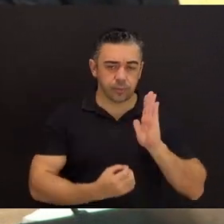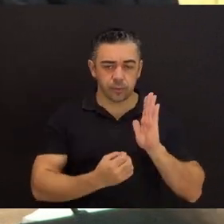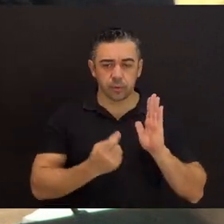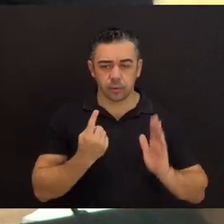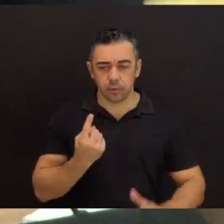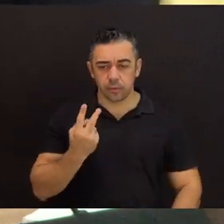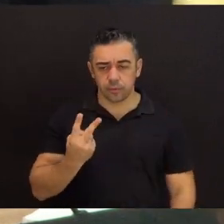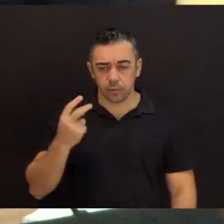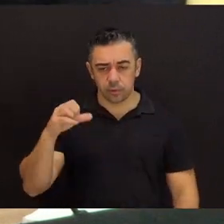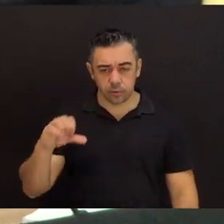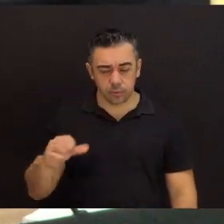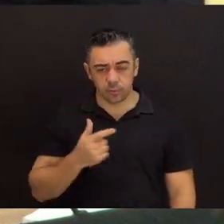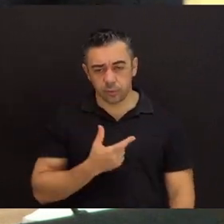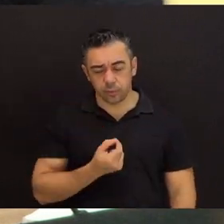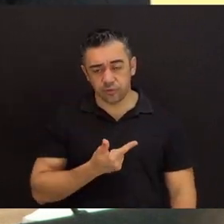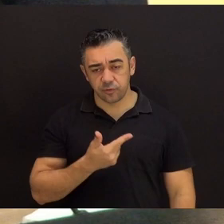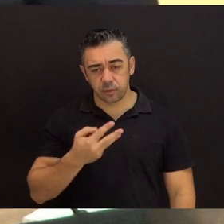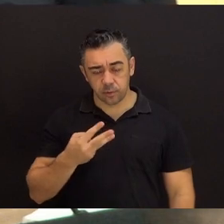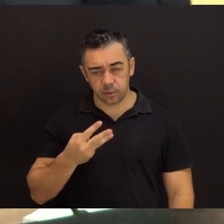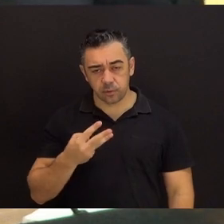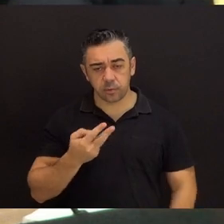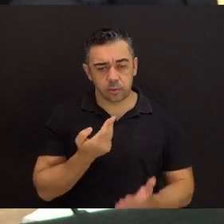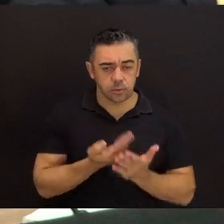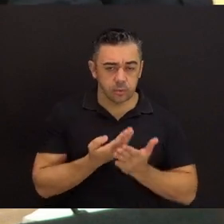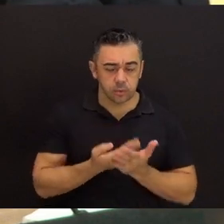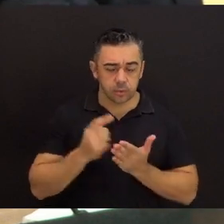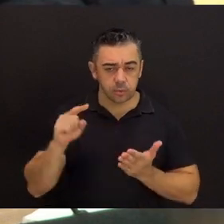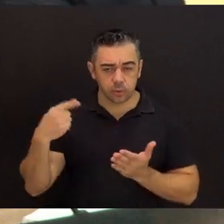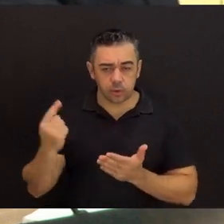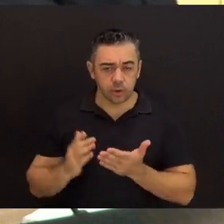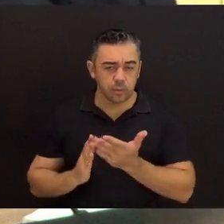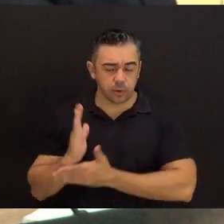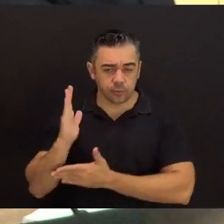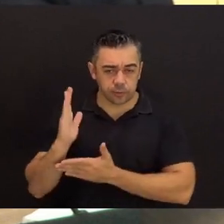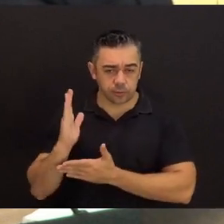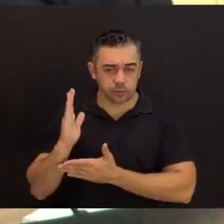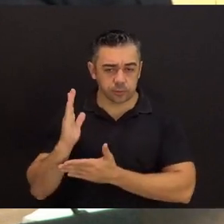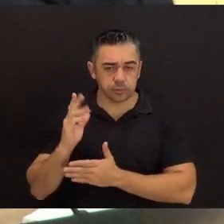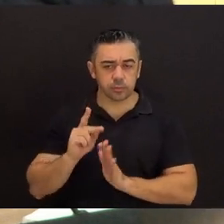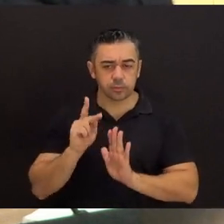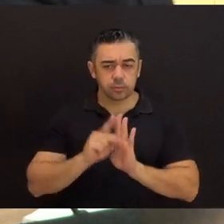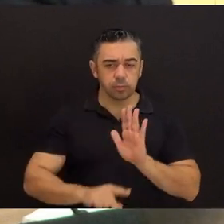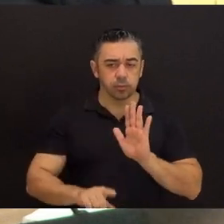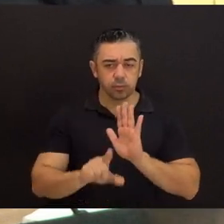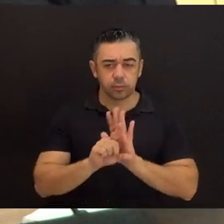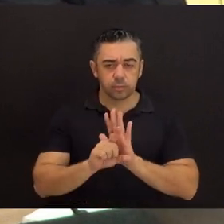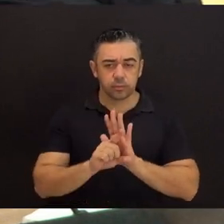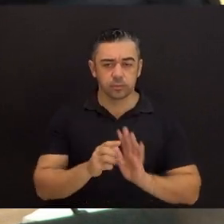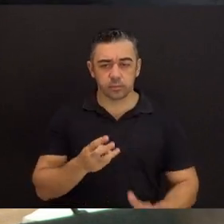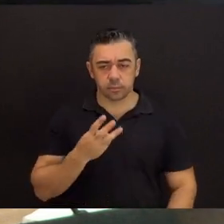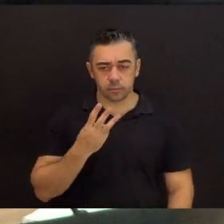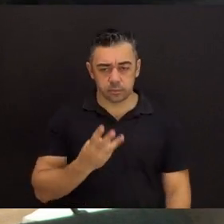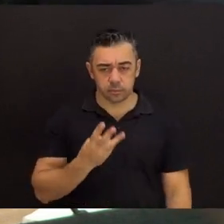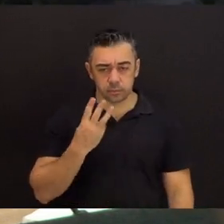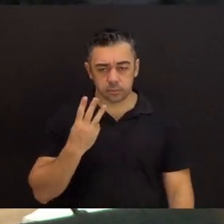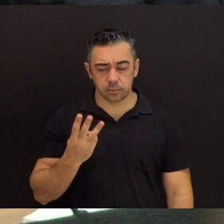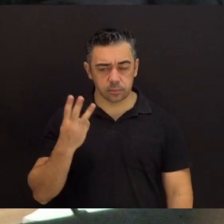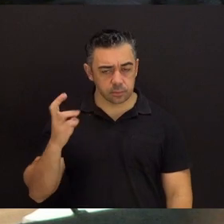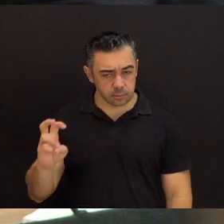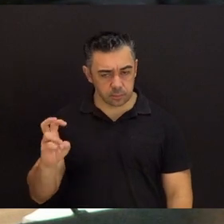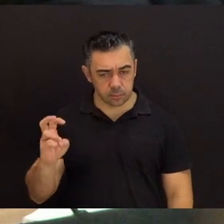129/2023 encaminhando para estudo e posterior aprovação o projeto e Lei 335